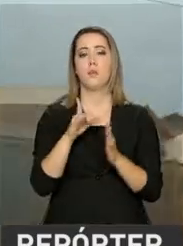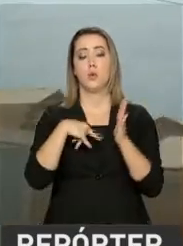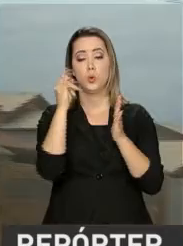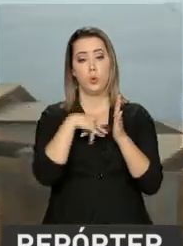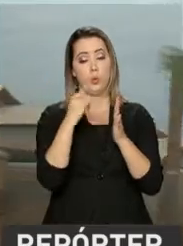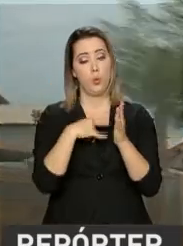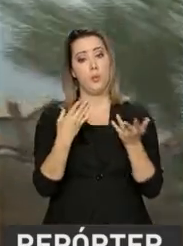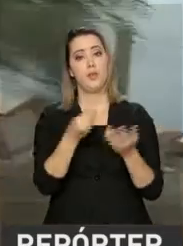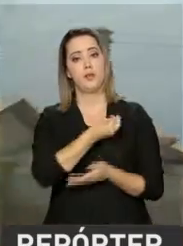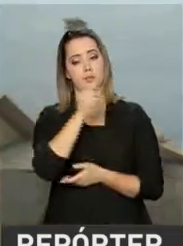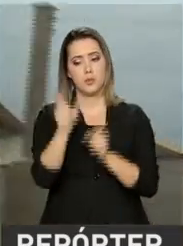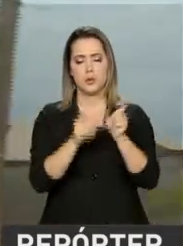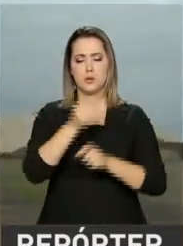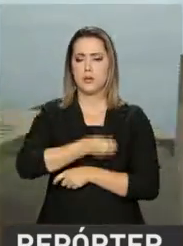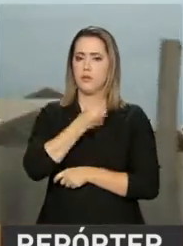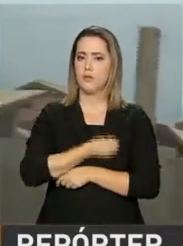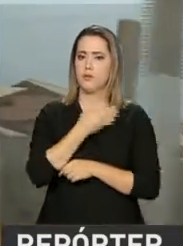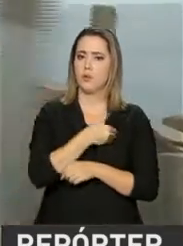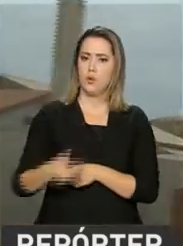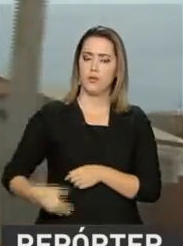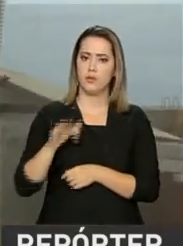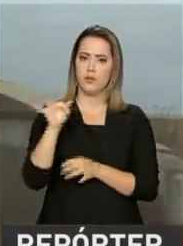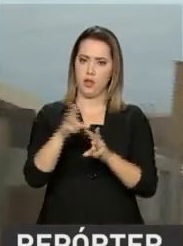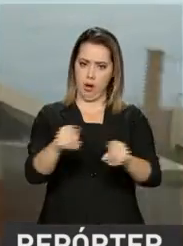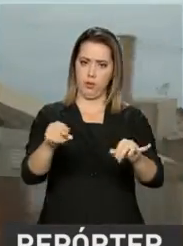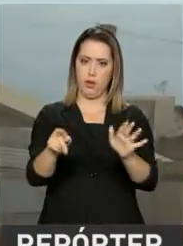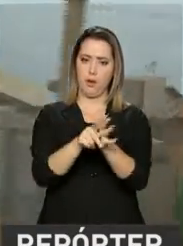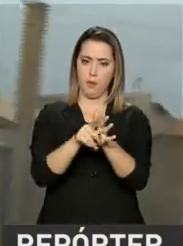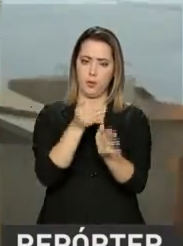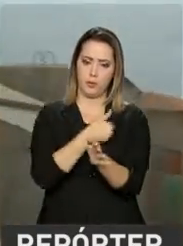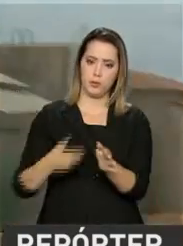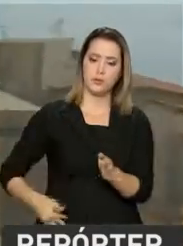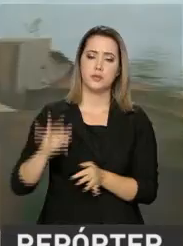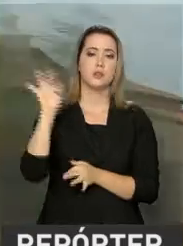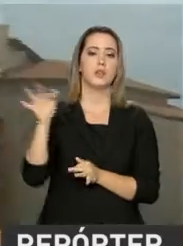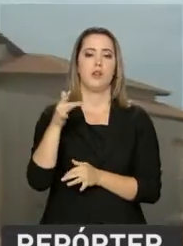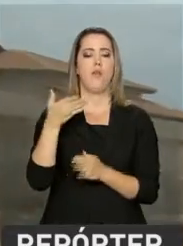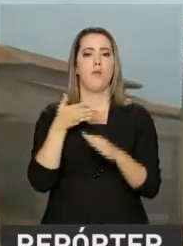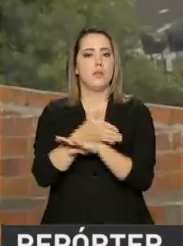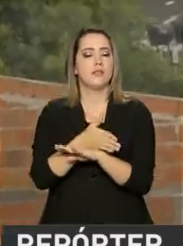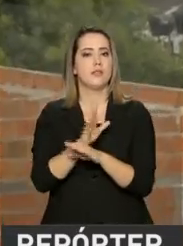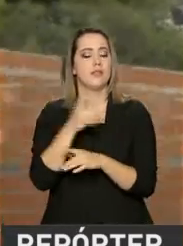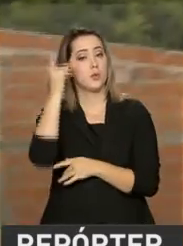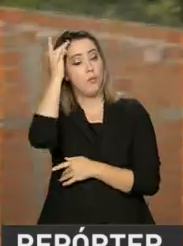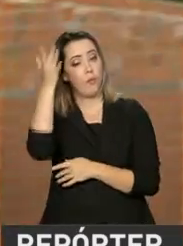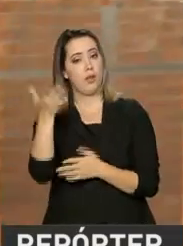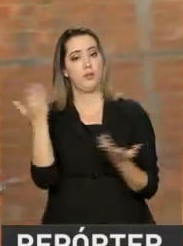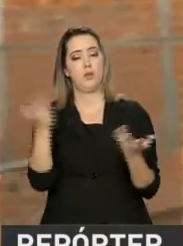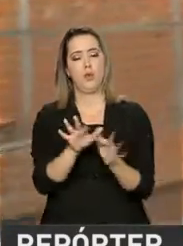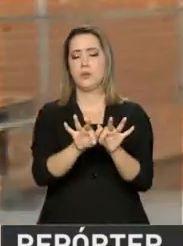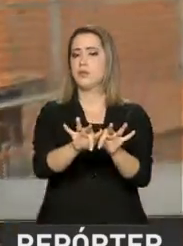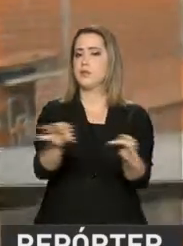com a nova lei foram alterados os procedimentos para facilitar o acesso dessa população à moradia o objetivo é